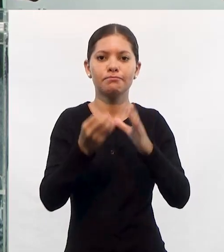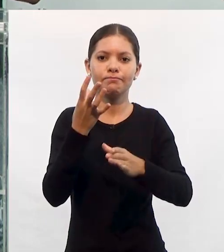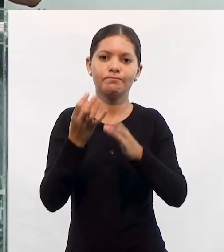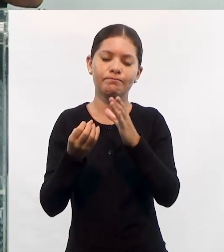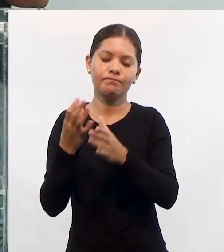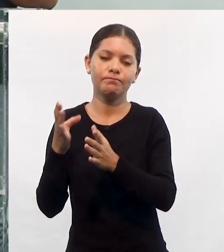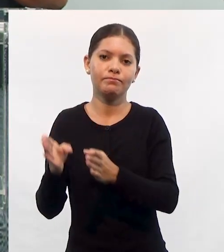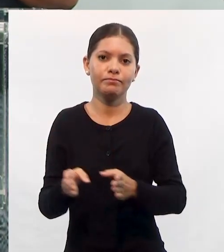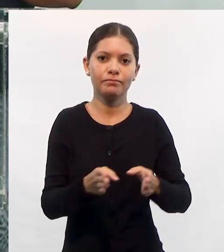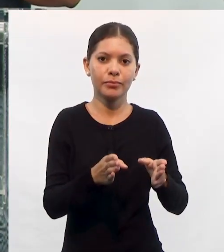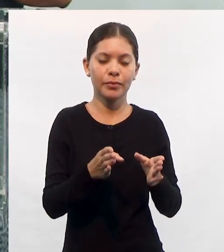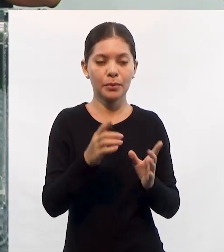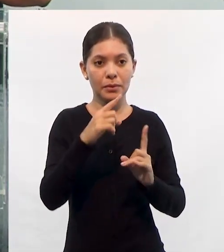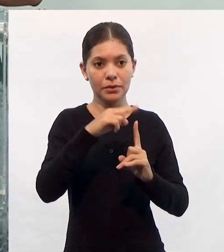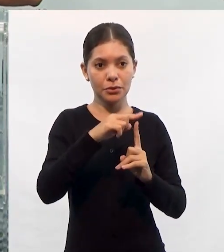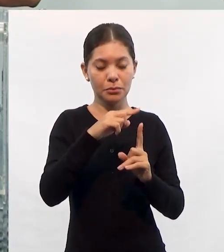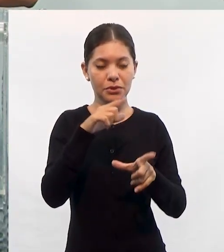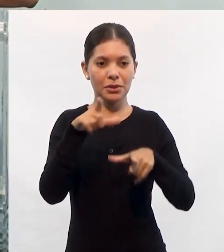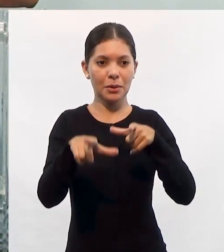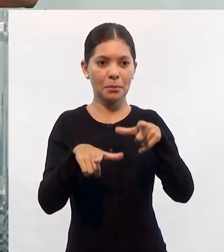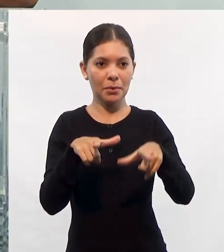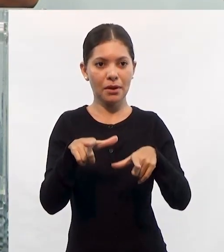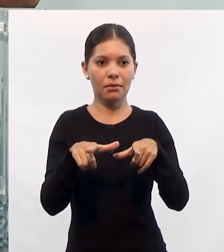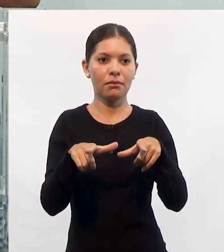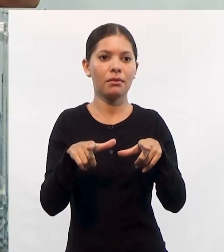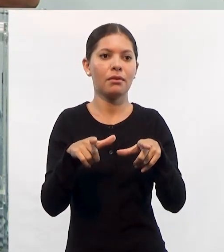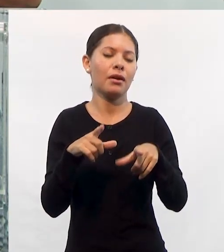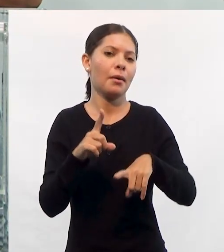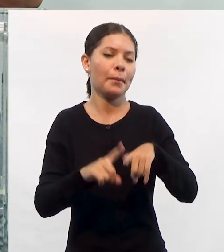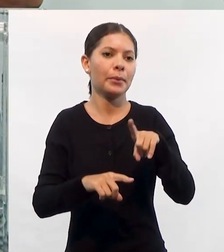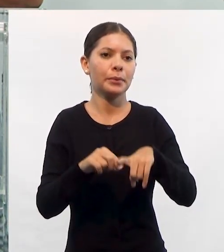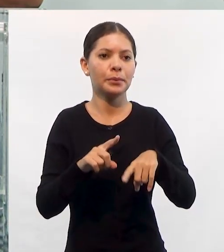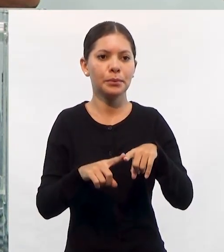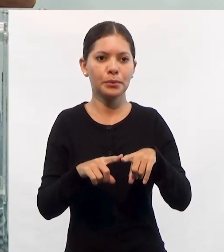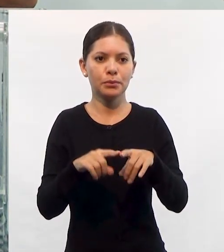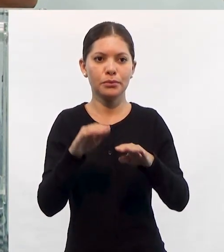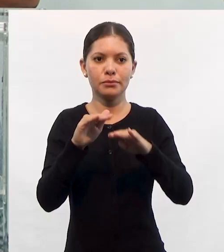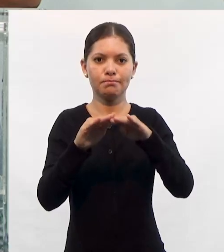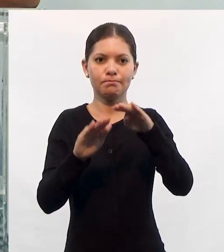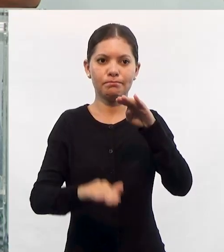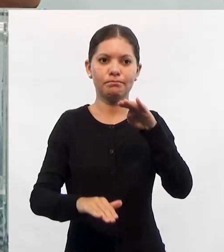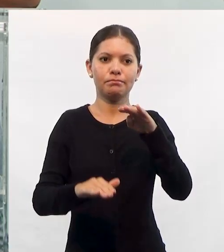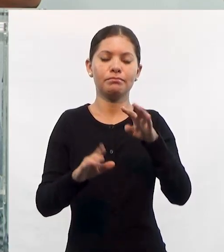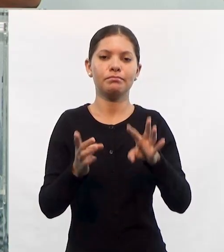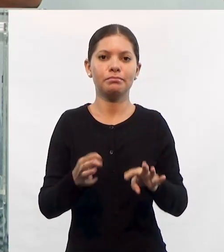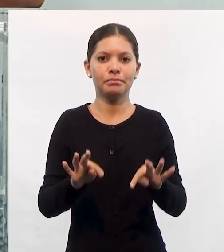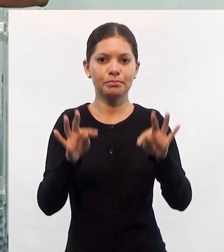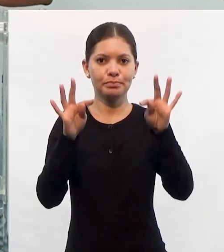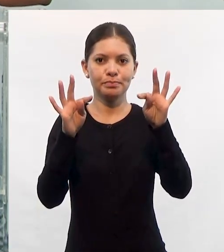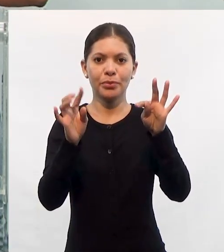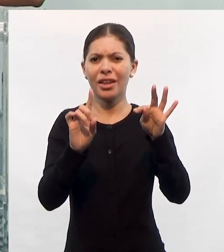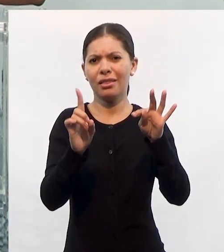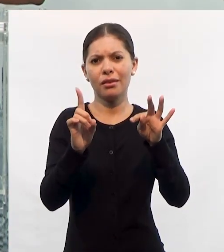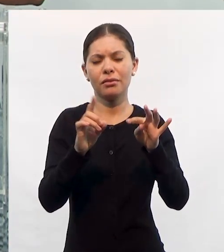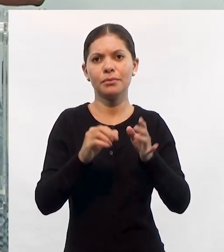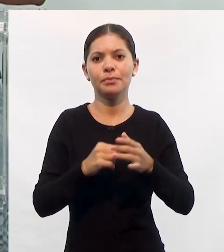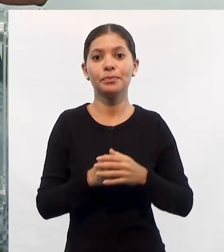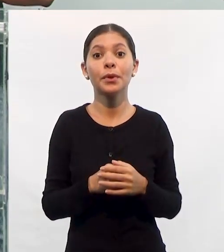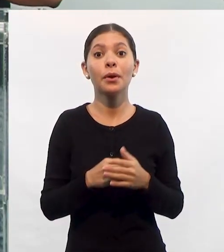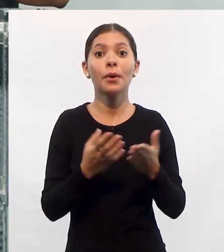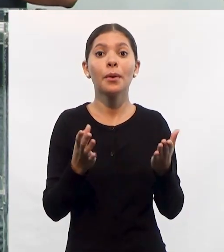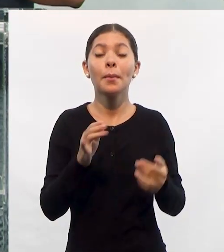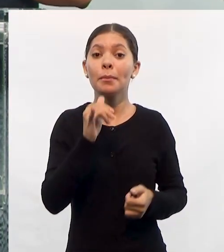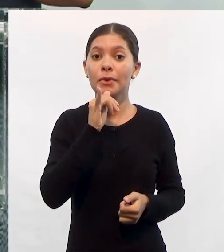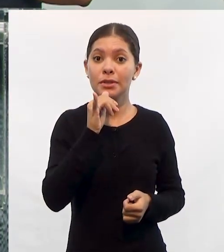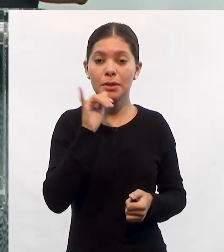produzidos por esse tipo de trabalho são produtos de baixa tecnologia. Vamos